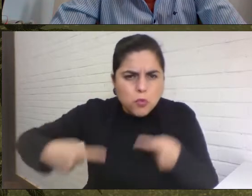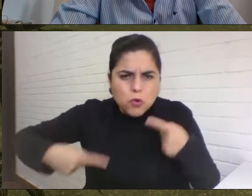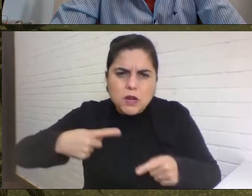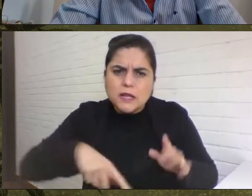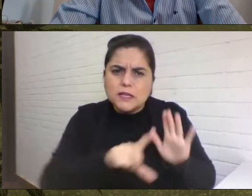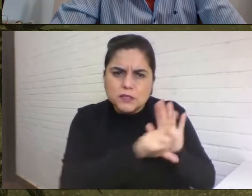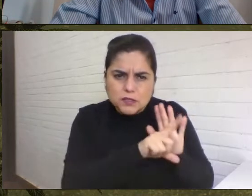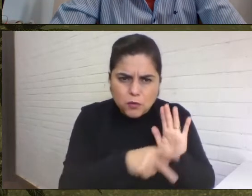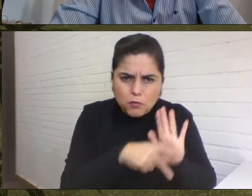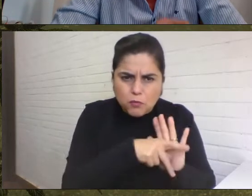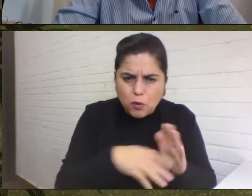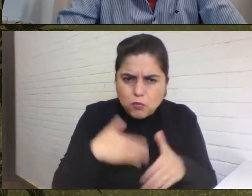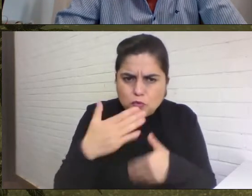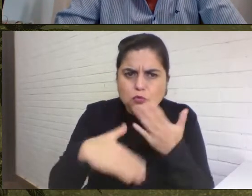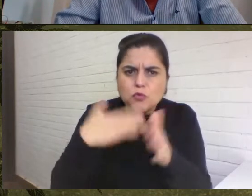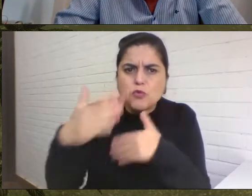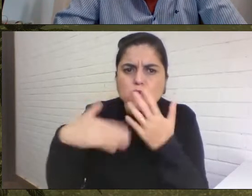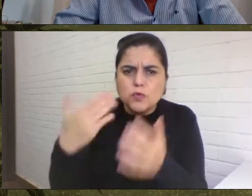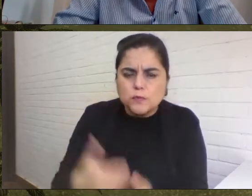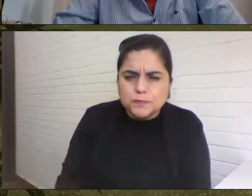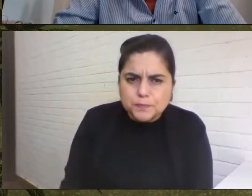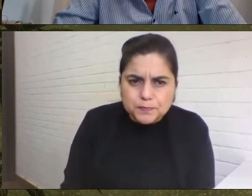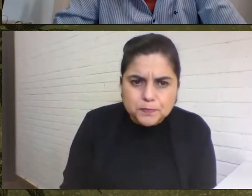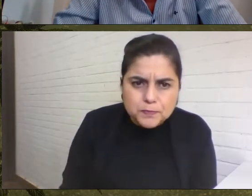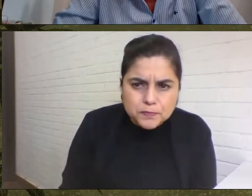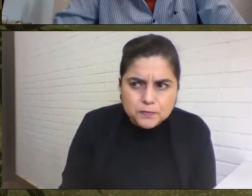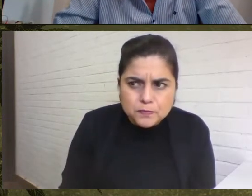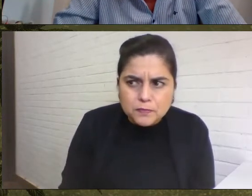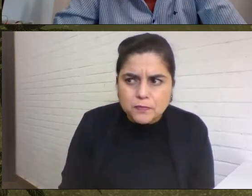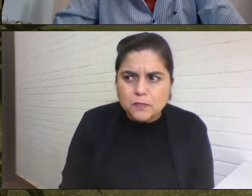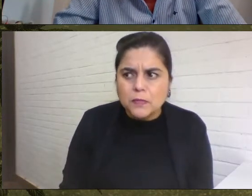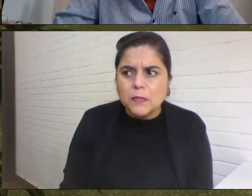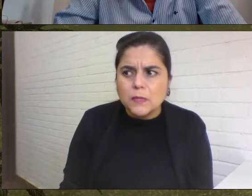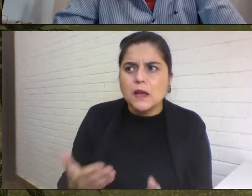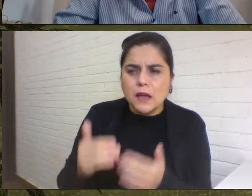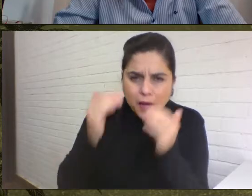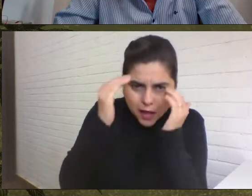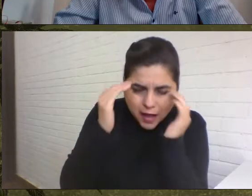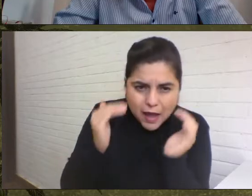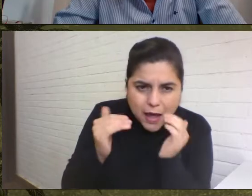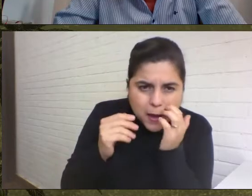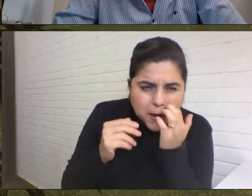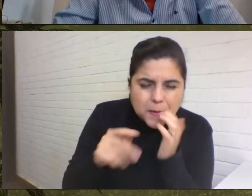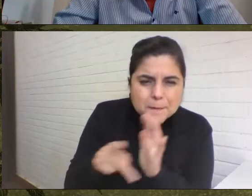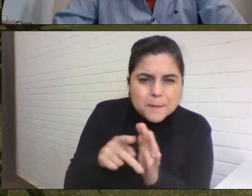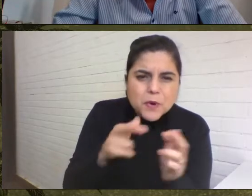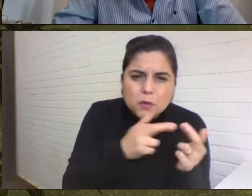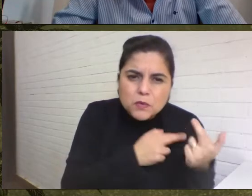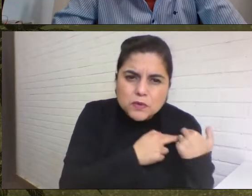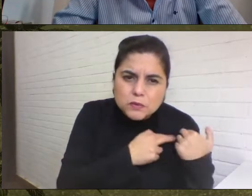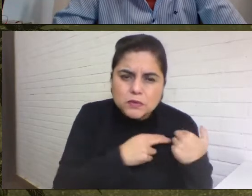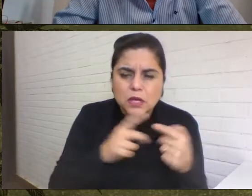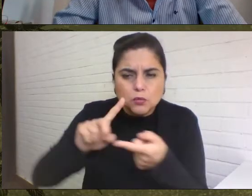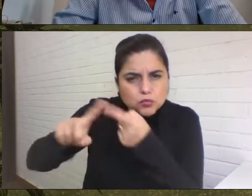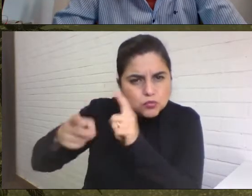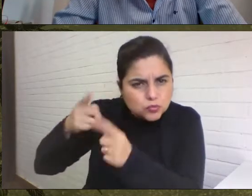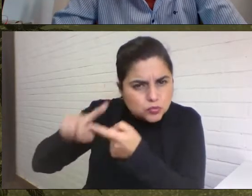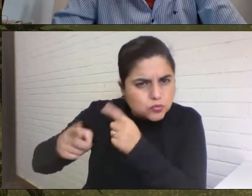agora também o responsável número 1 pelo respeito pelos tratados.